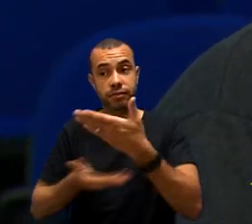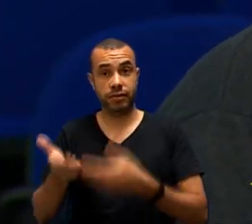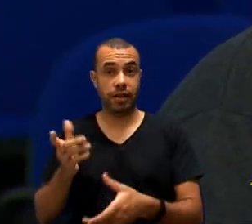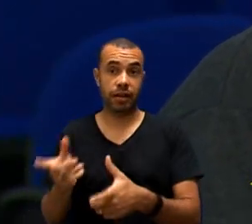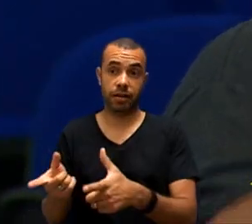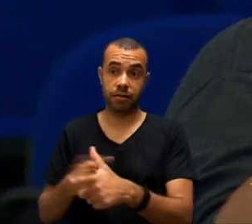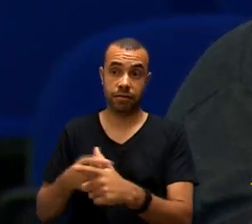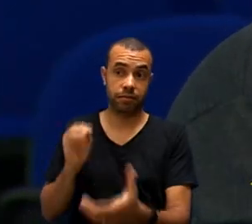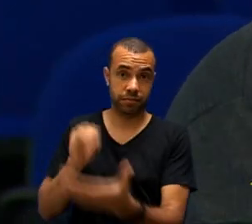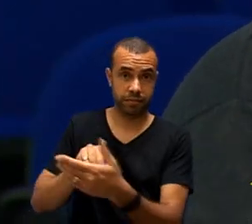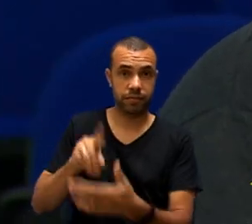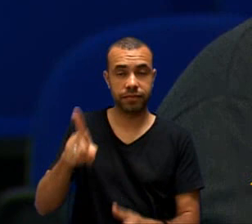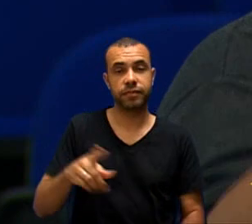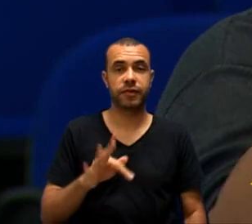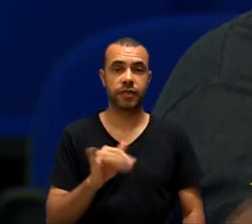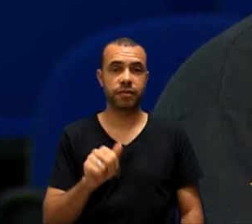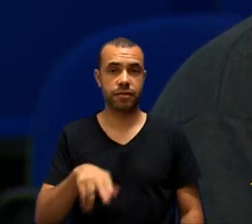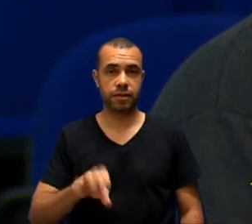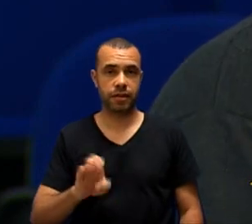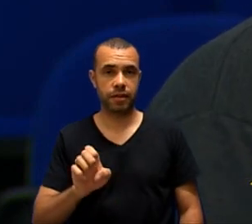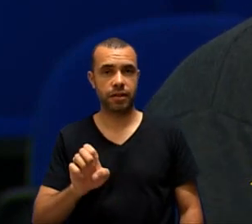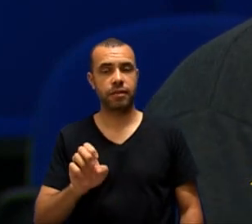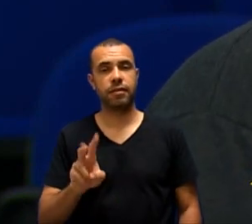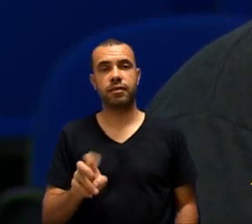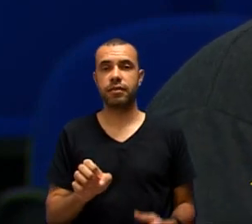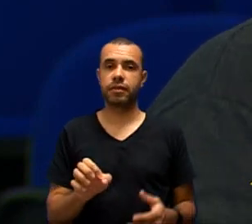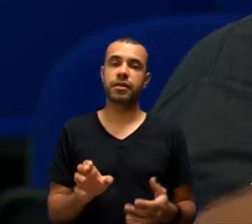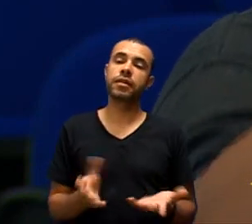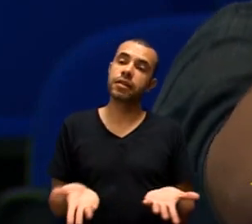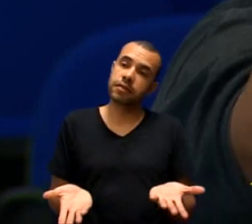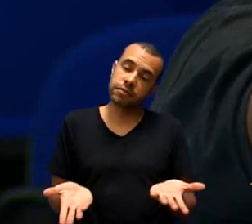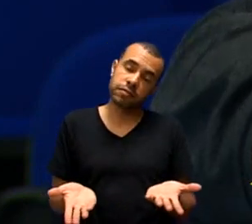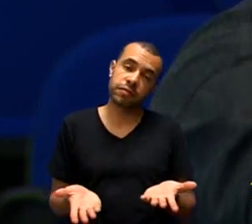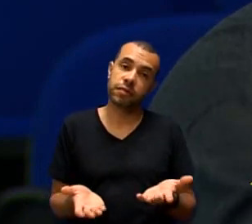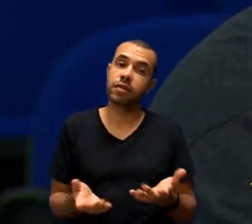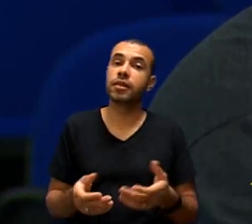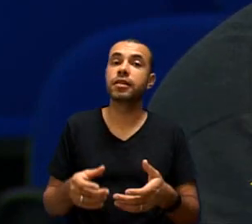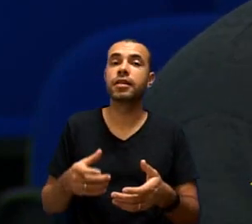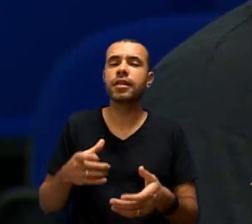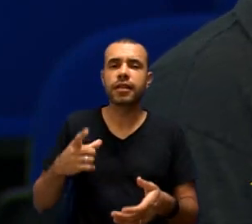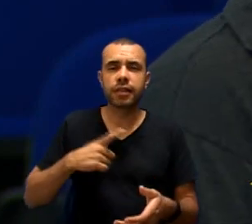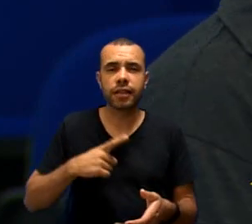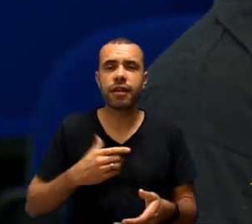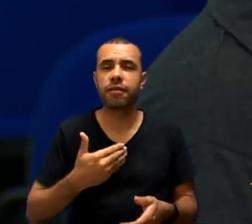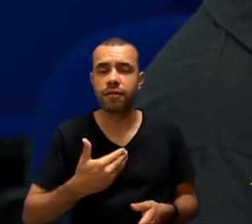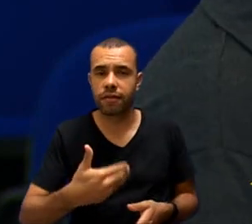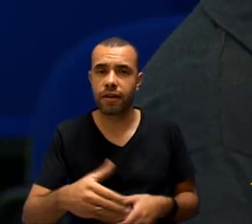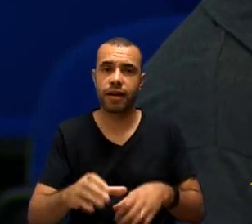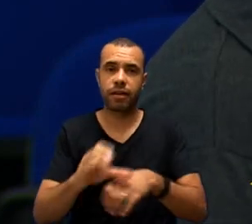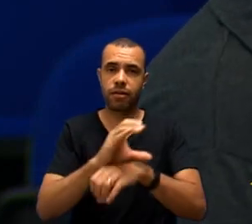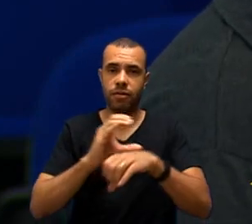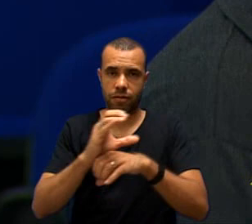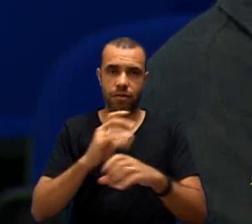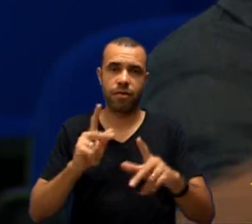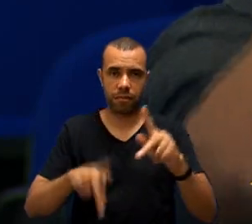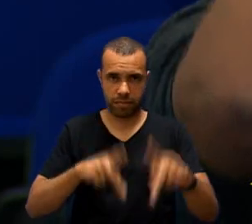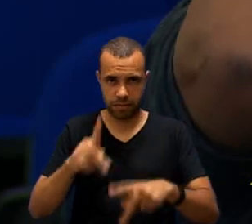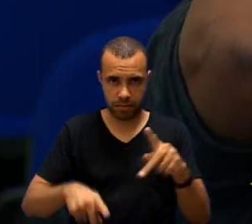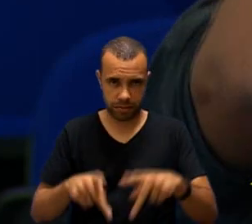pontos, secretário Regalado. Se há previsão de concurso público, se há previsão da gente mexer no plano de